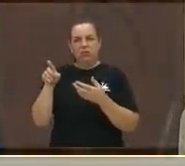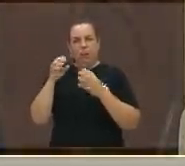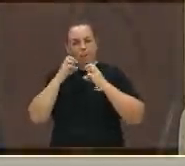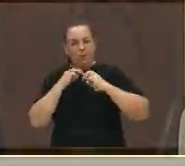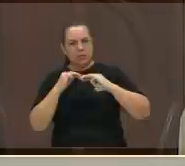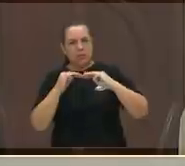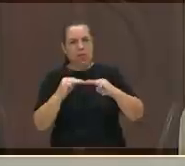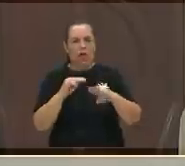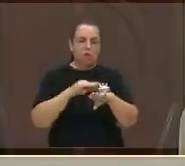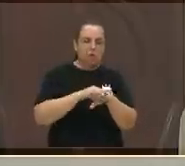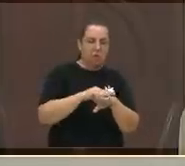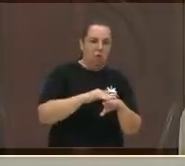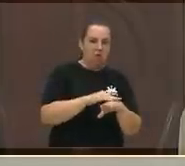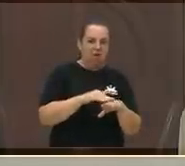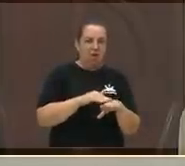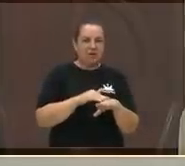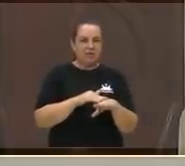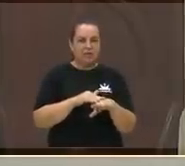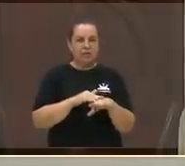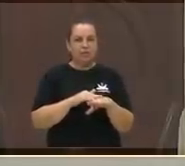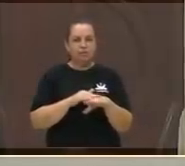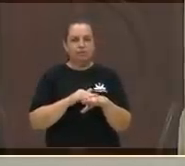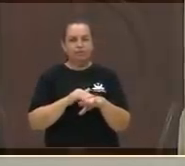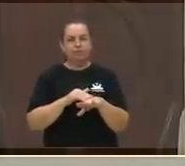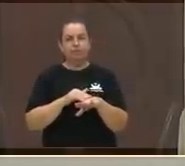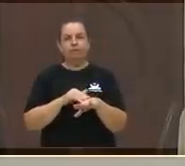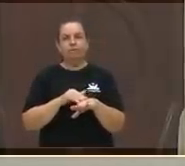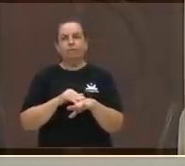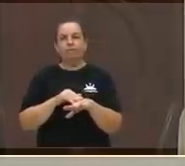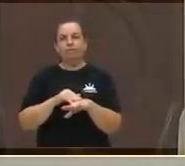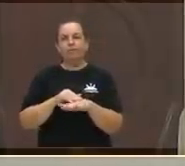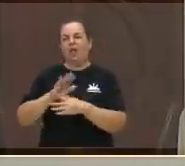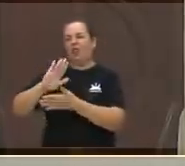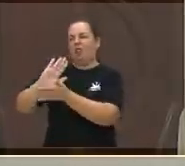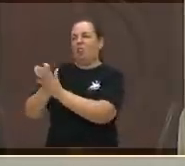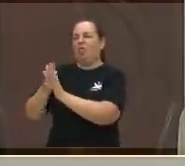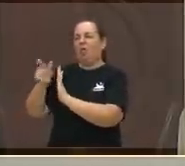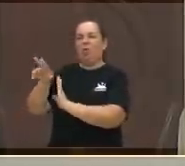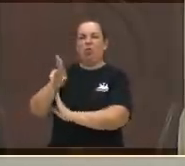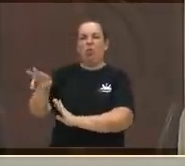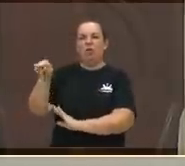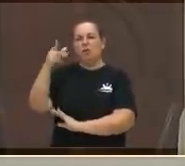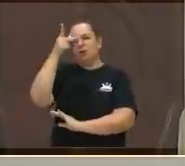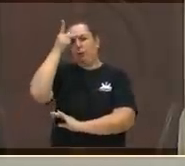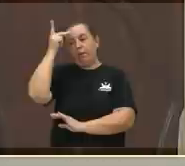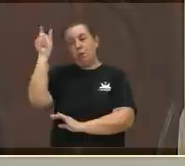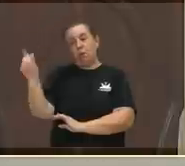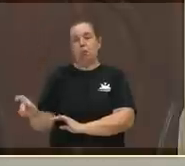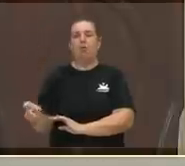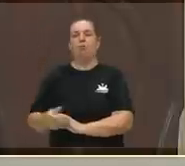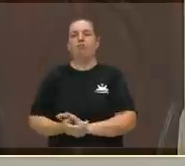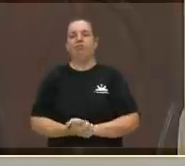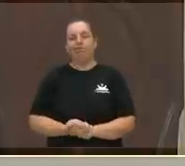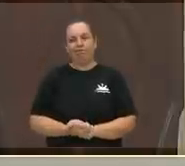mensagem numa conversa e como construir o bom nome dessa pessoa